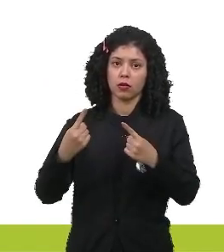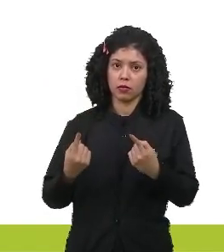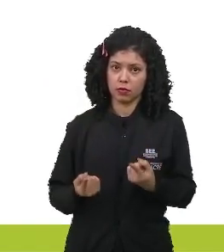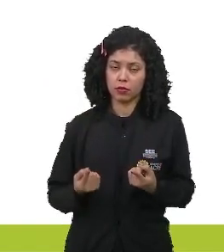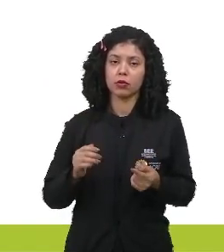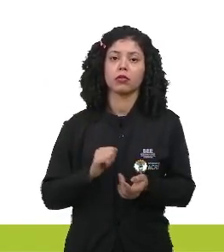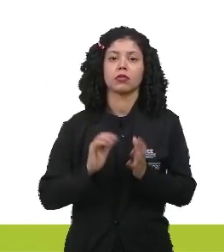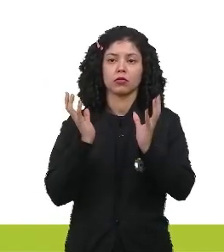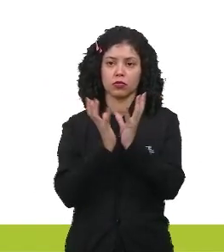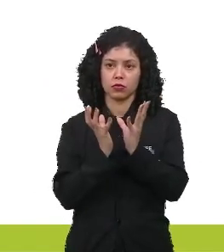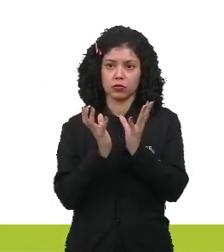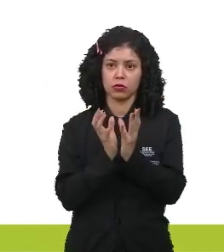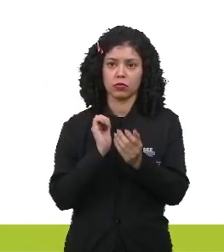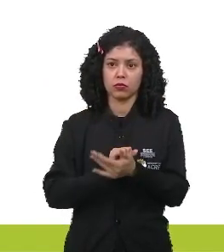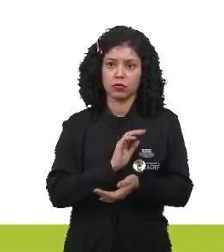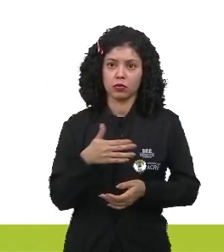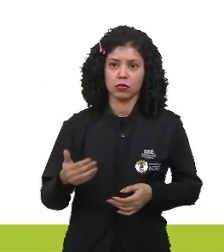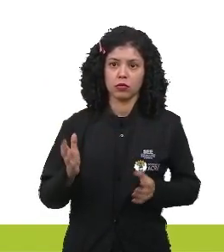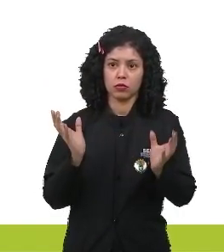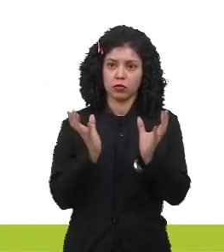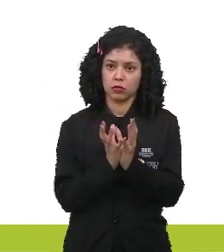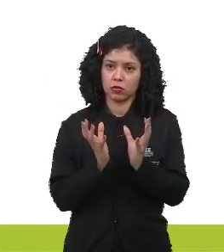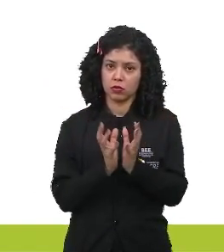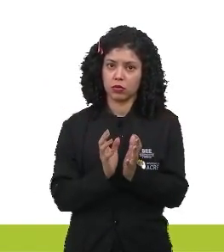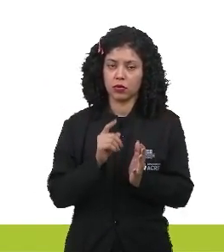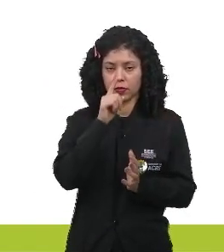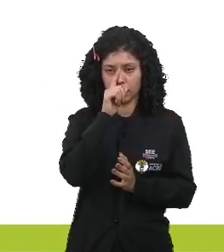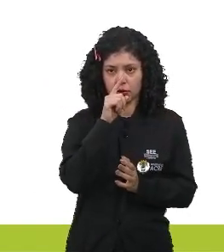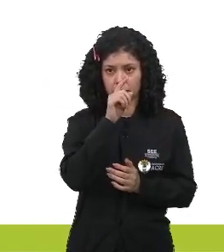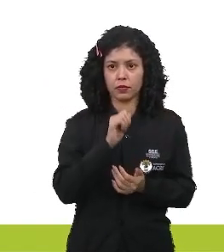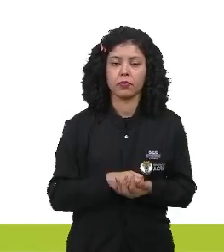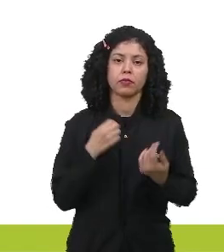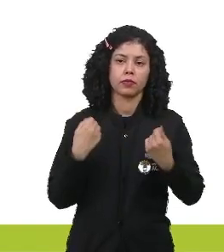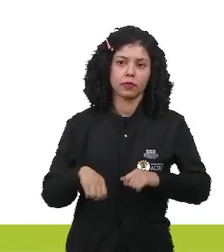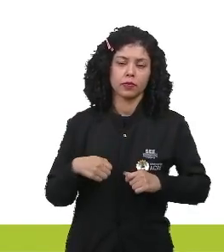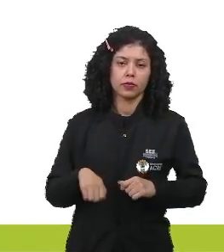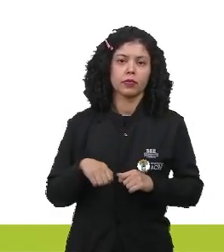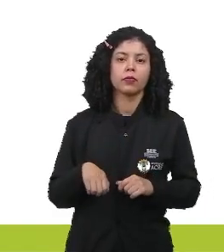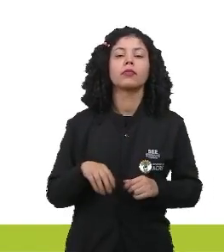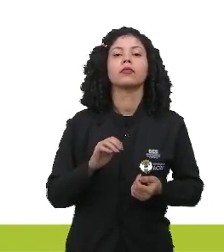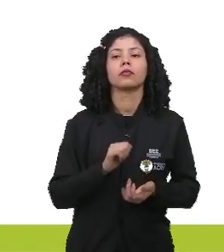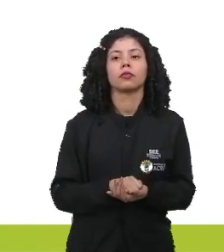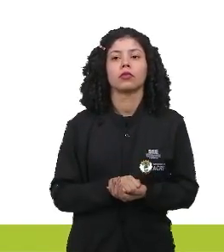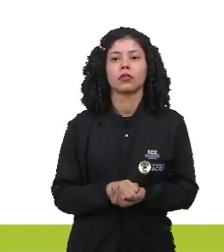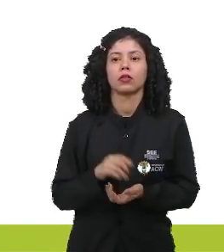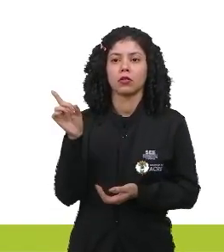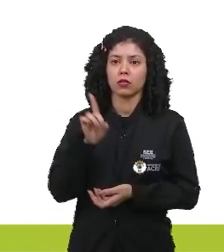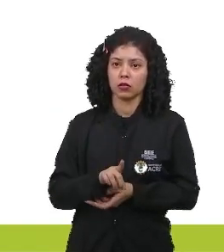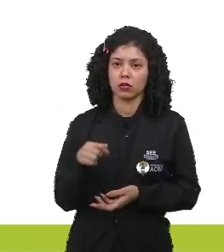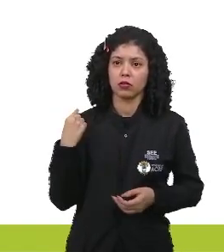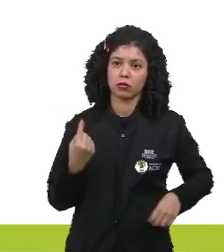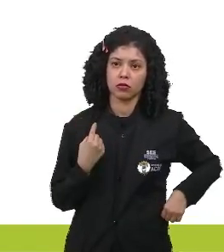coletivos quando o coletivo está em perigo a gente precisa sacrificar o direito individual